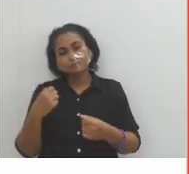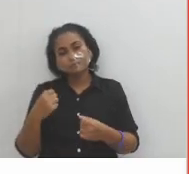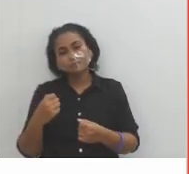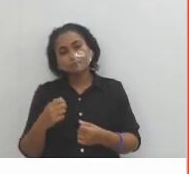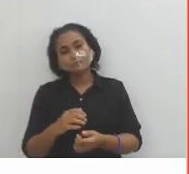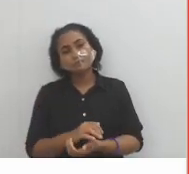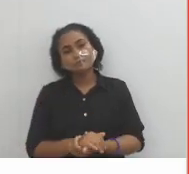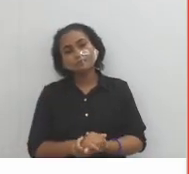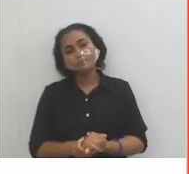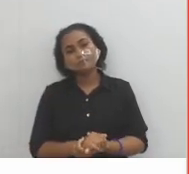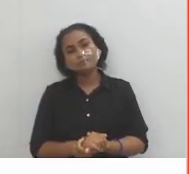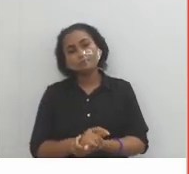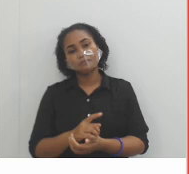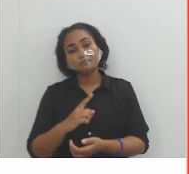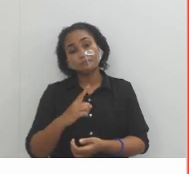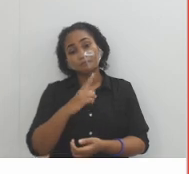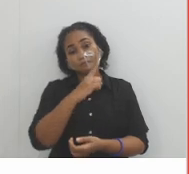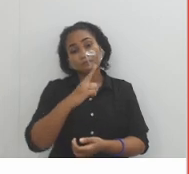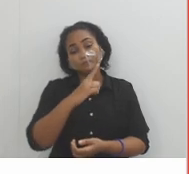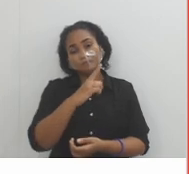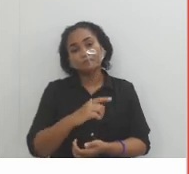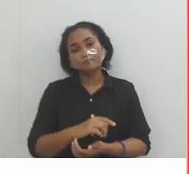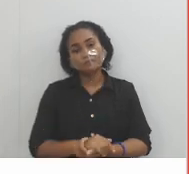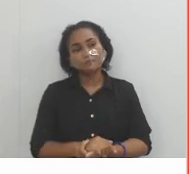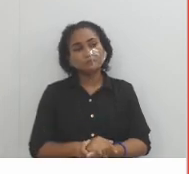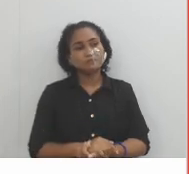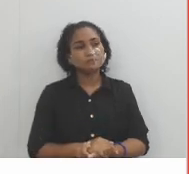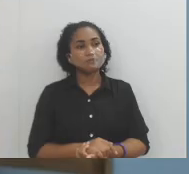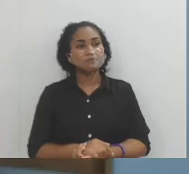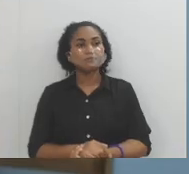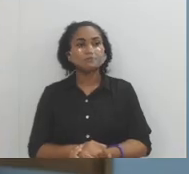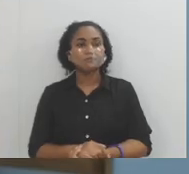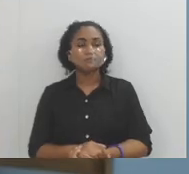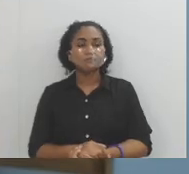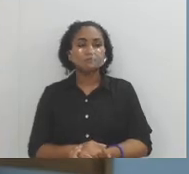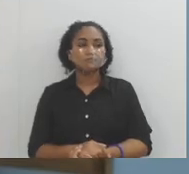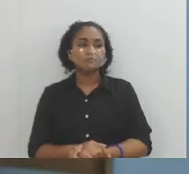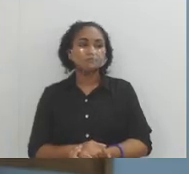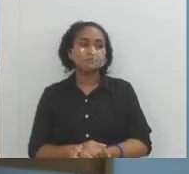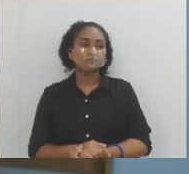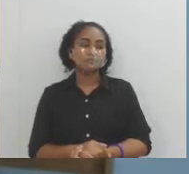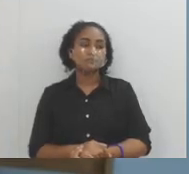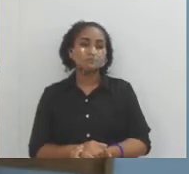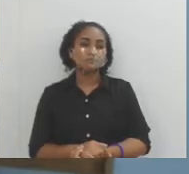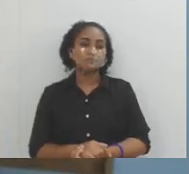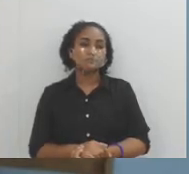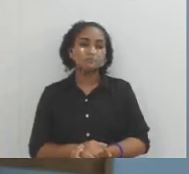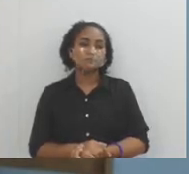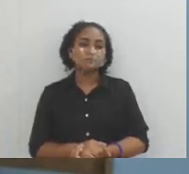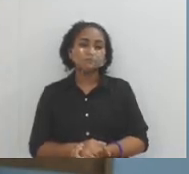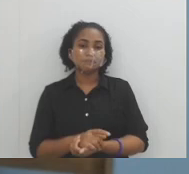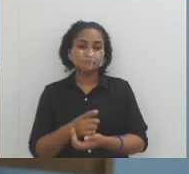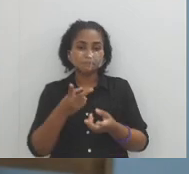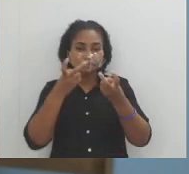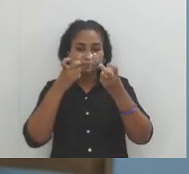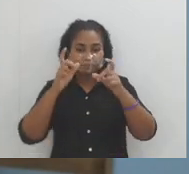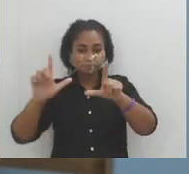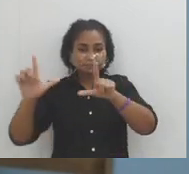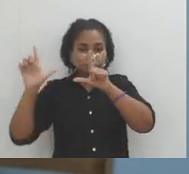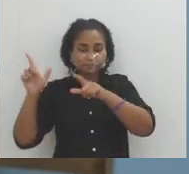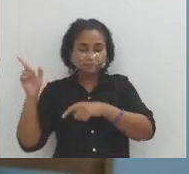deveria estar craseado. Vem para cá, vem para mim aqui, que eu vou colocar aqui no quadro.